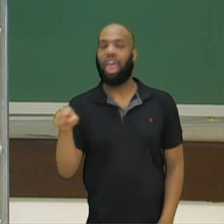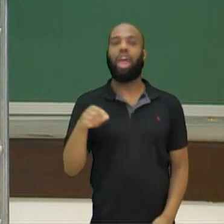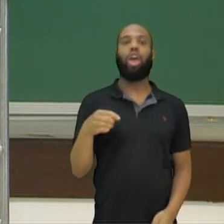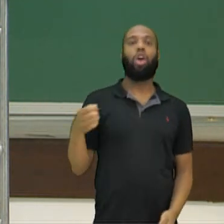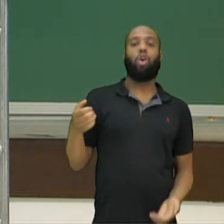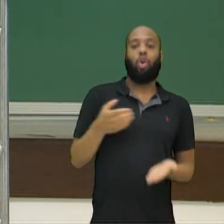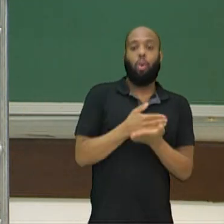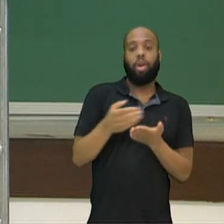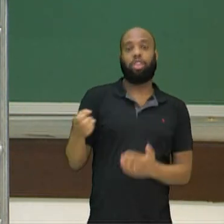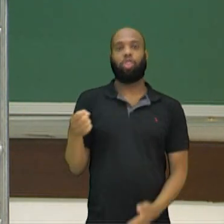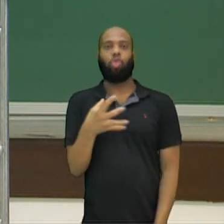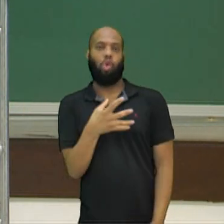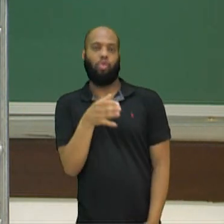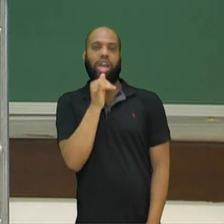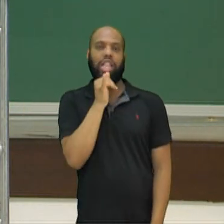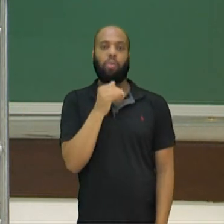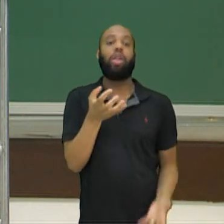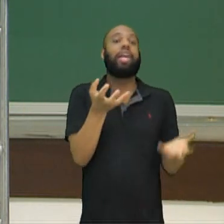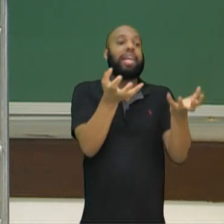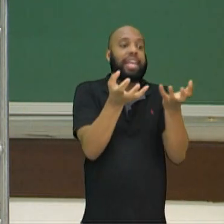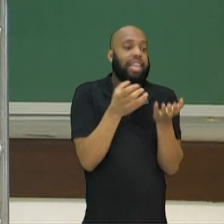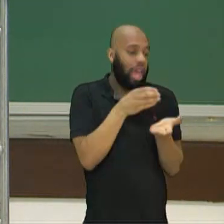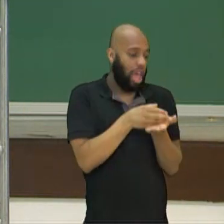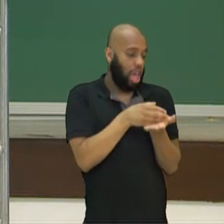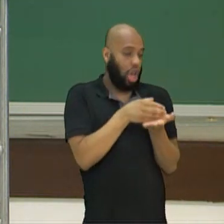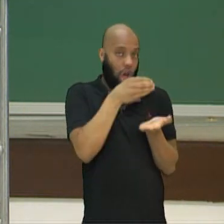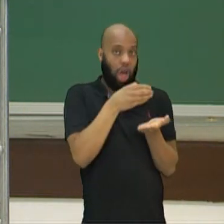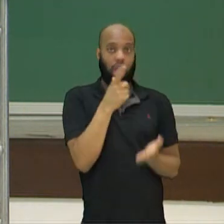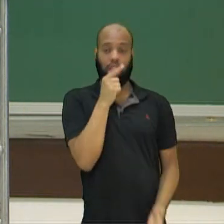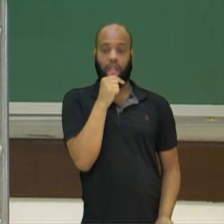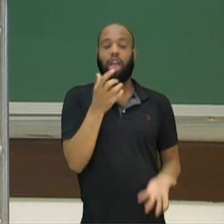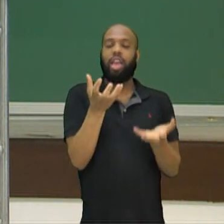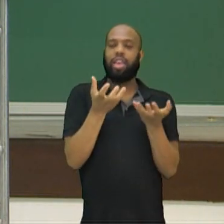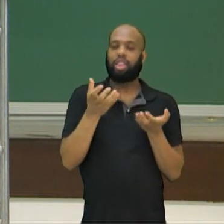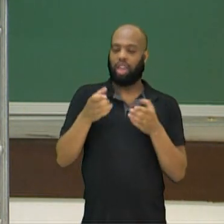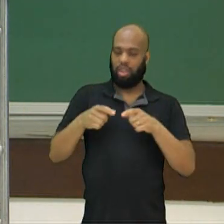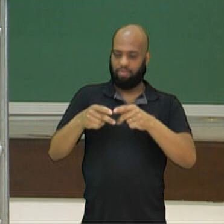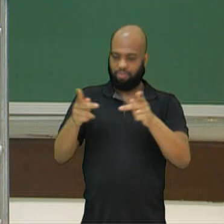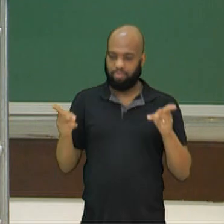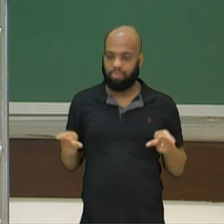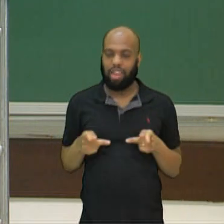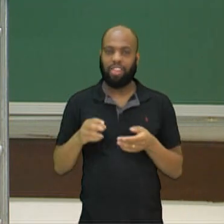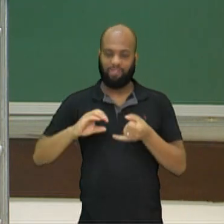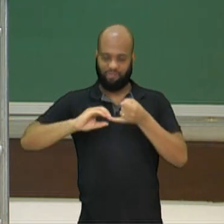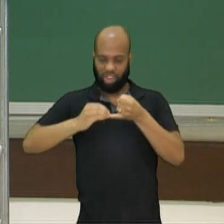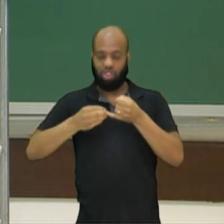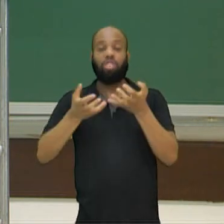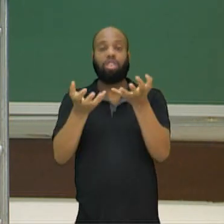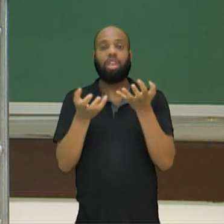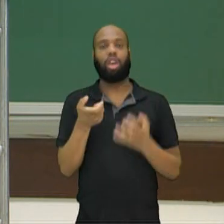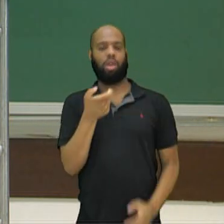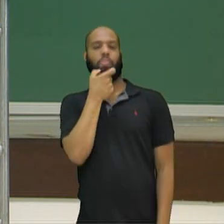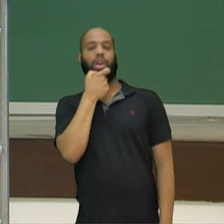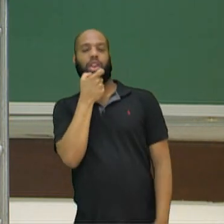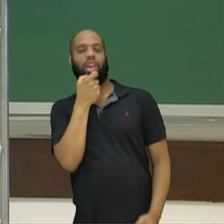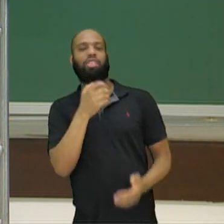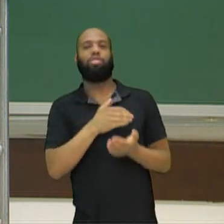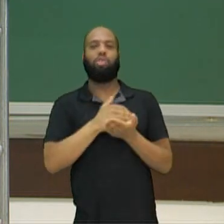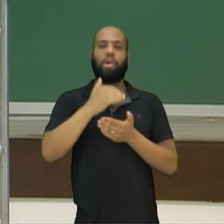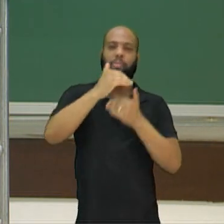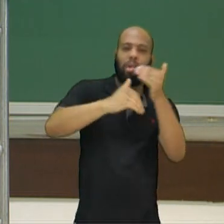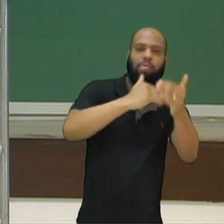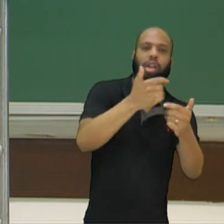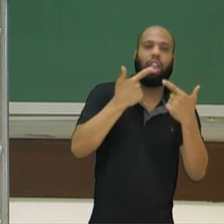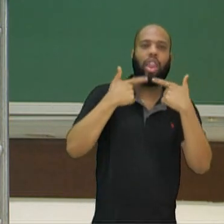específicos. Quero um copo d'água, quero um prato de feijão, quero uma bolacha. Então você tem todo esse domínio